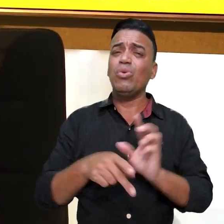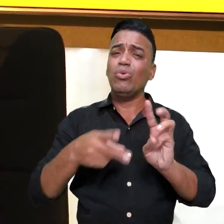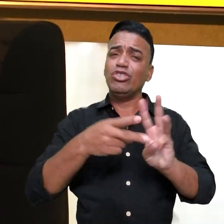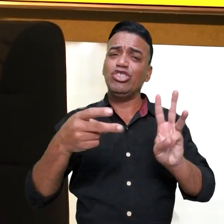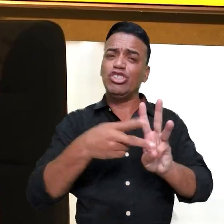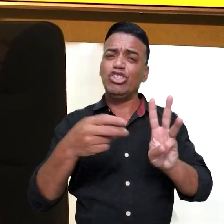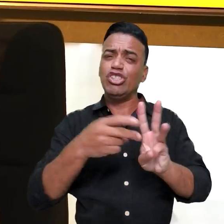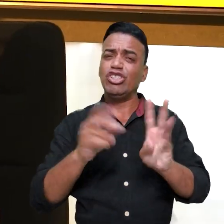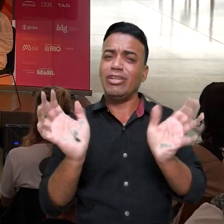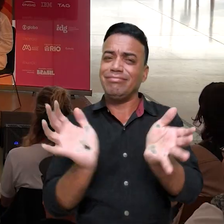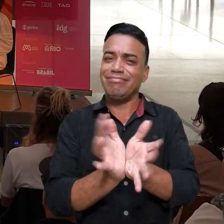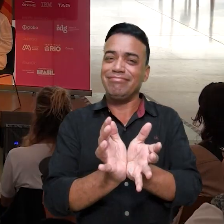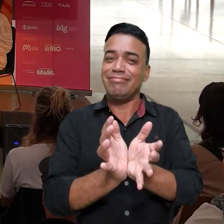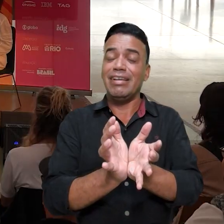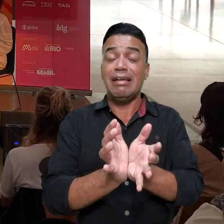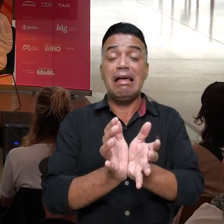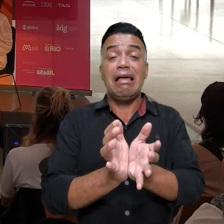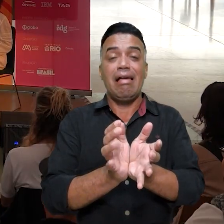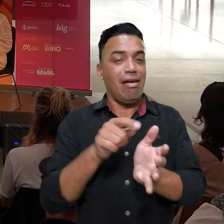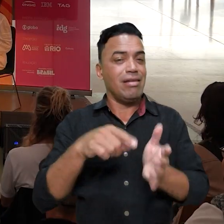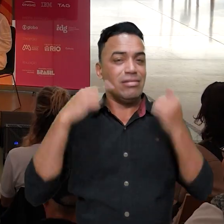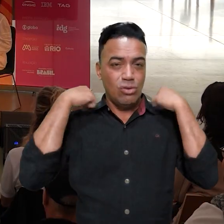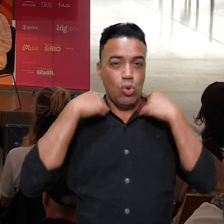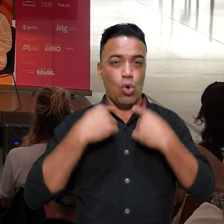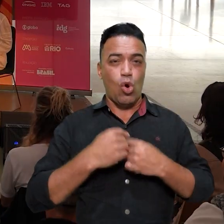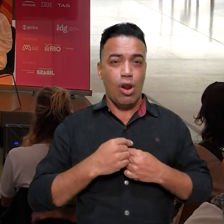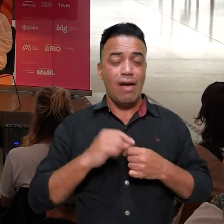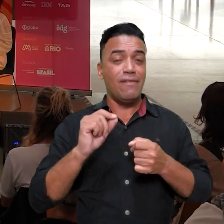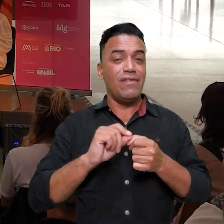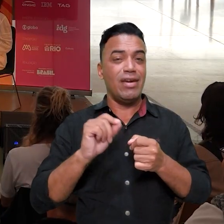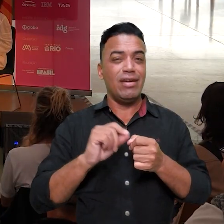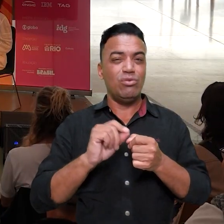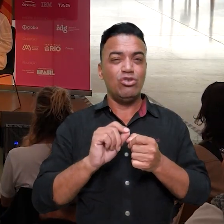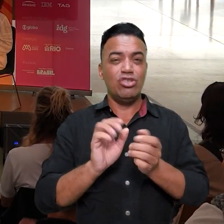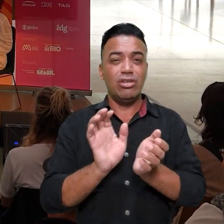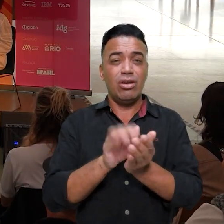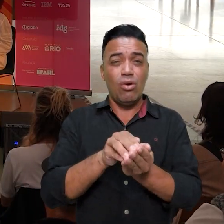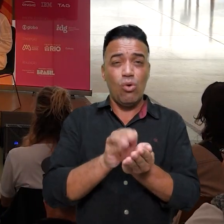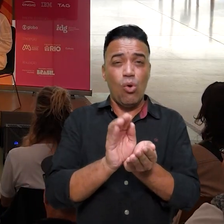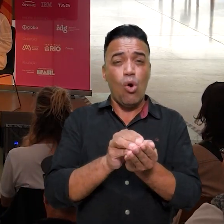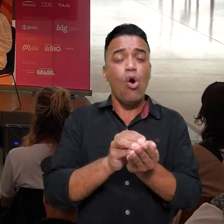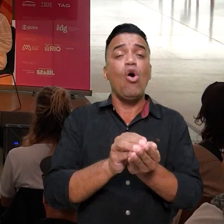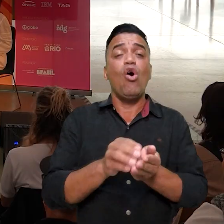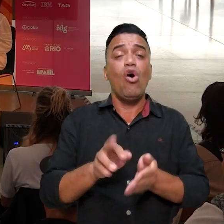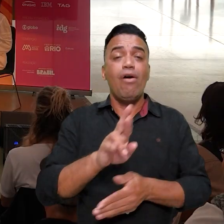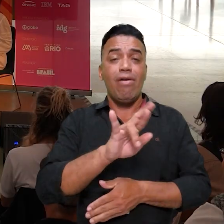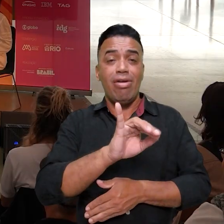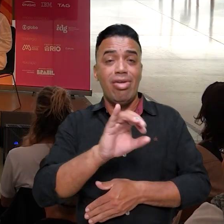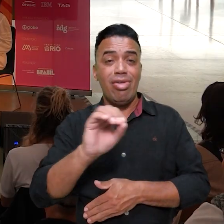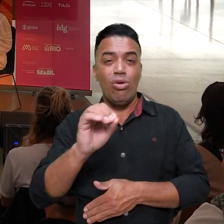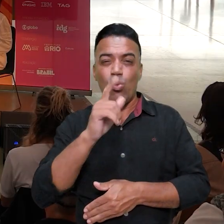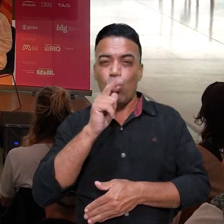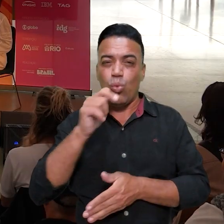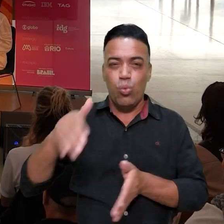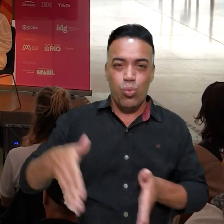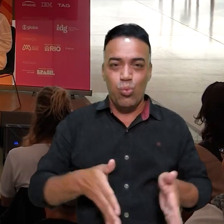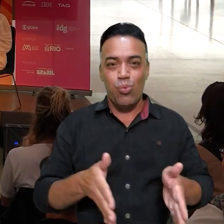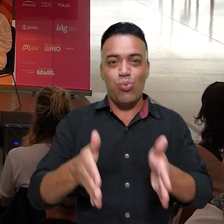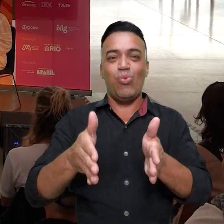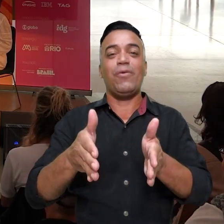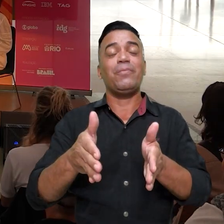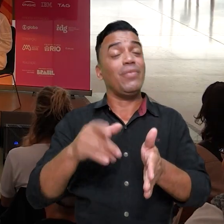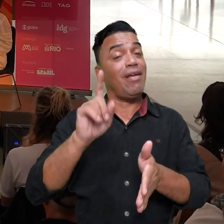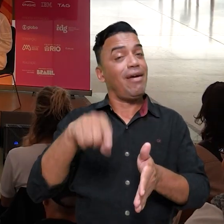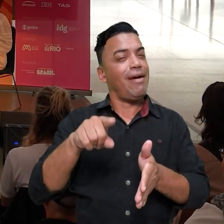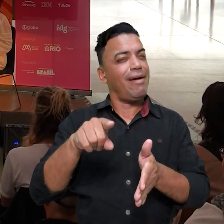tribo indígena. A terceira e última pessoa sentada é Luciana Barreto, uma mulher negra de cabelos cacheados